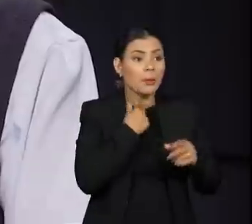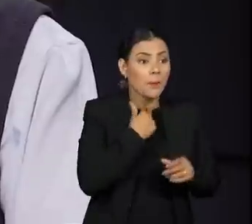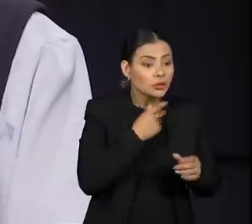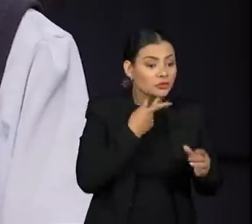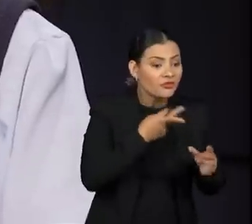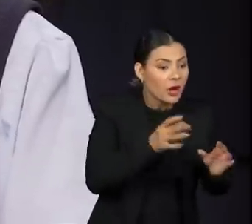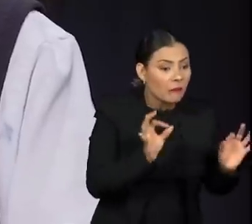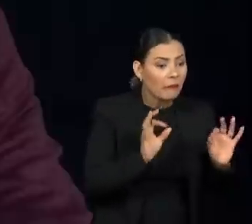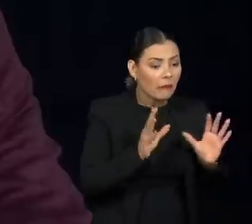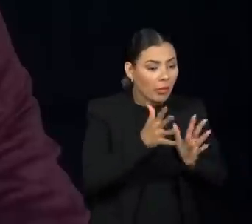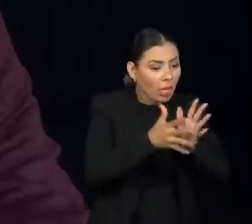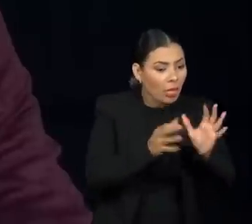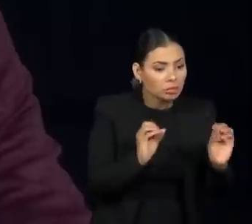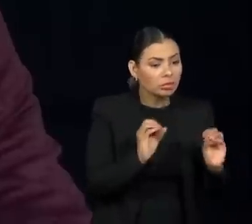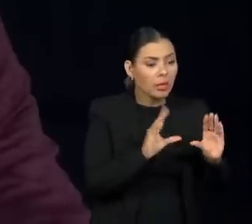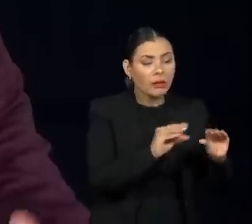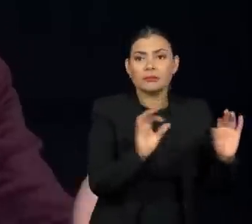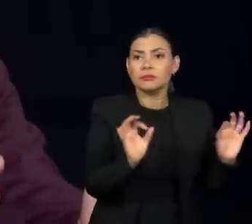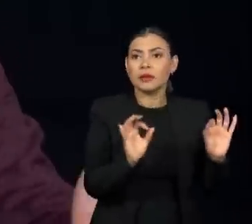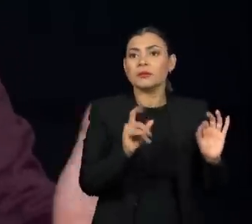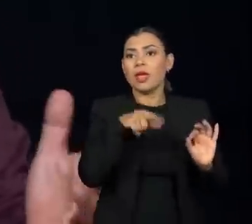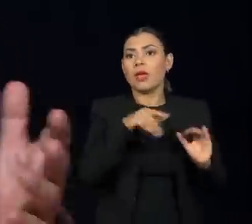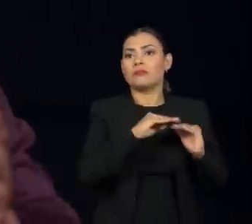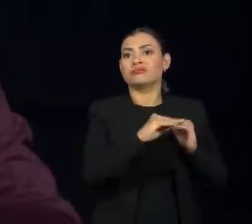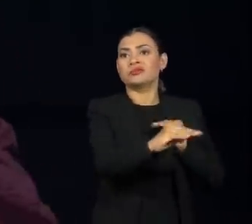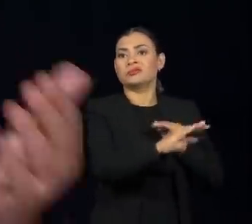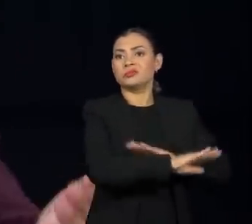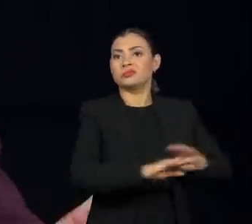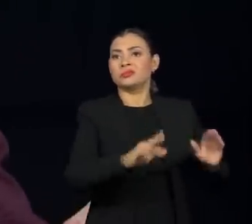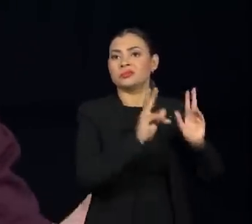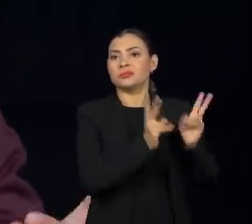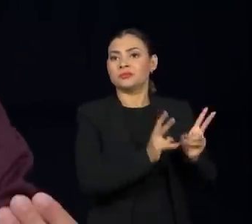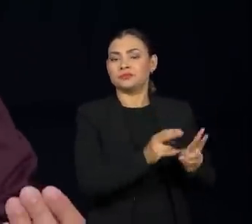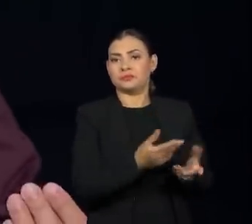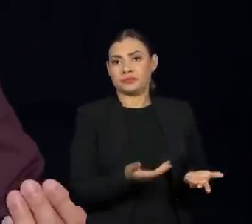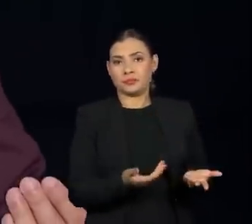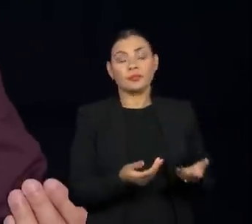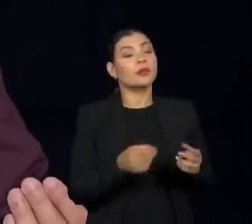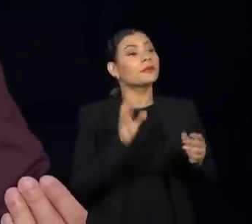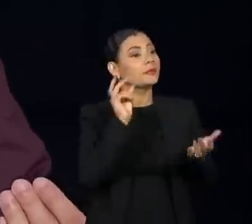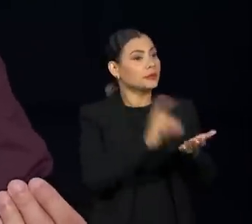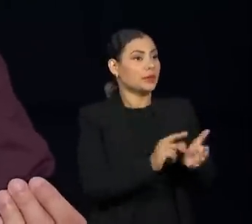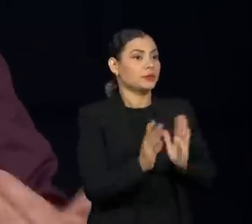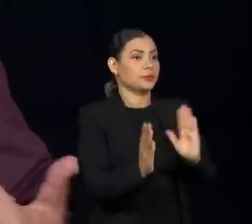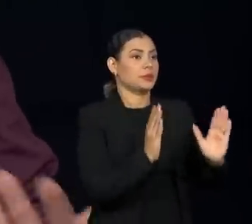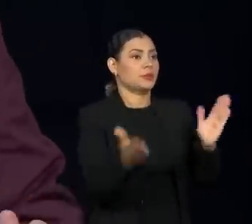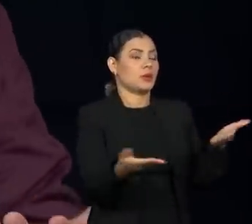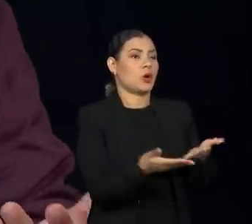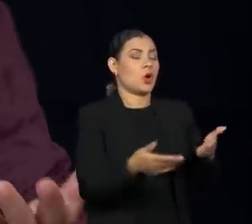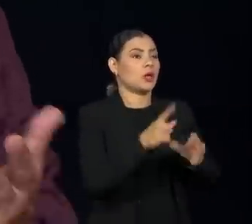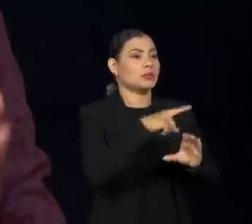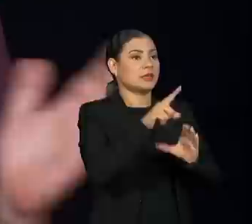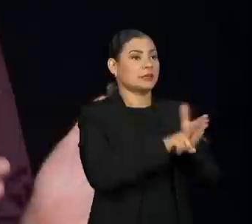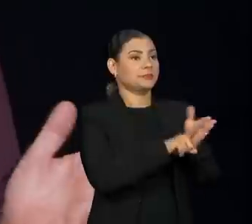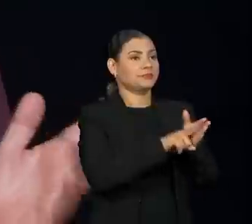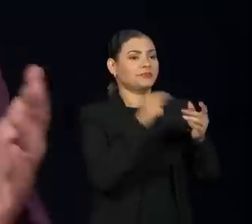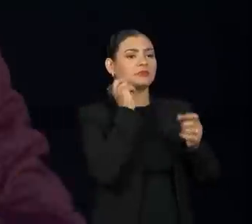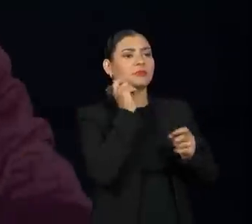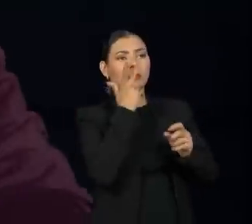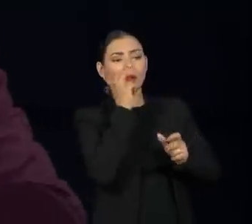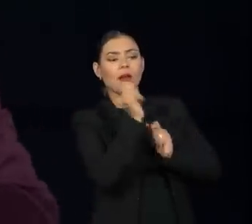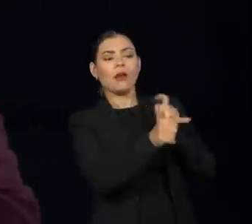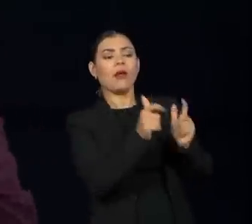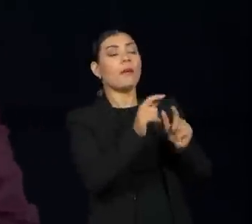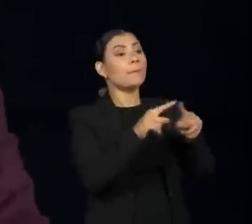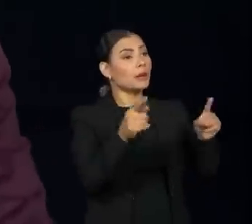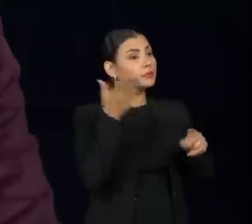região que é dogma é legal você falar isso porque nós vivemos agora um ataque à Ciência né e mas muita gente por outro lado